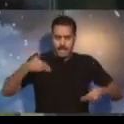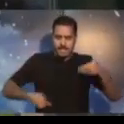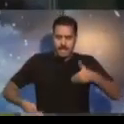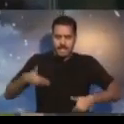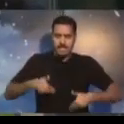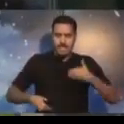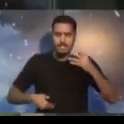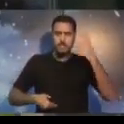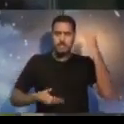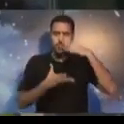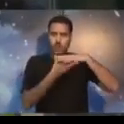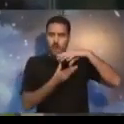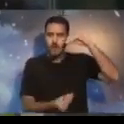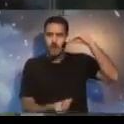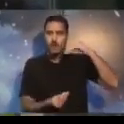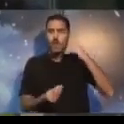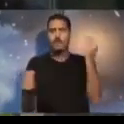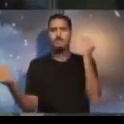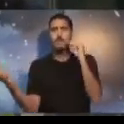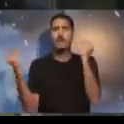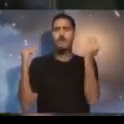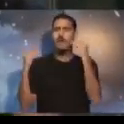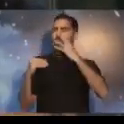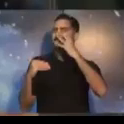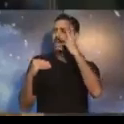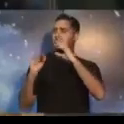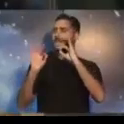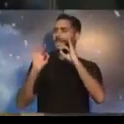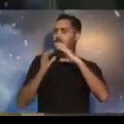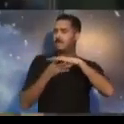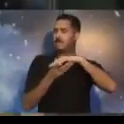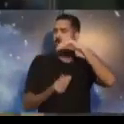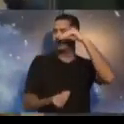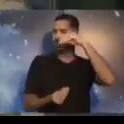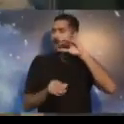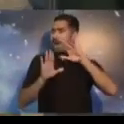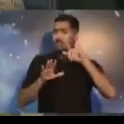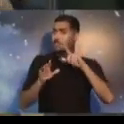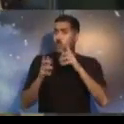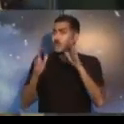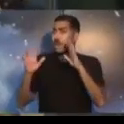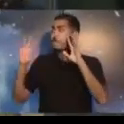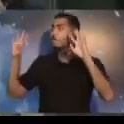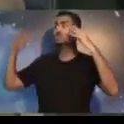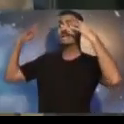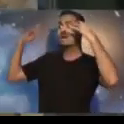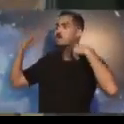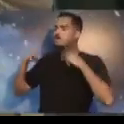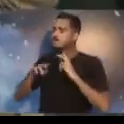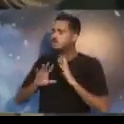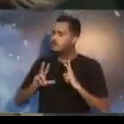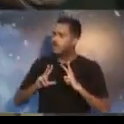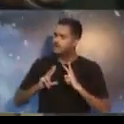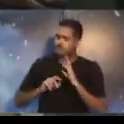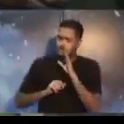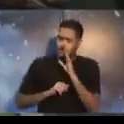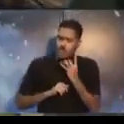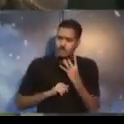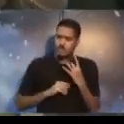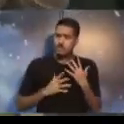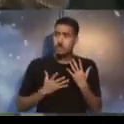está embelezando a sua alma, e às vezes no anonimato, mas isso se revela porque os outros